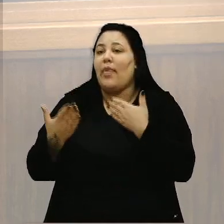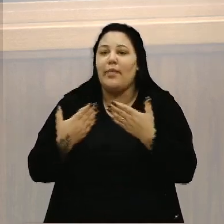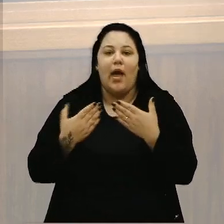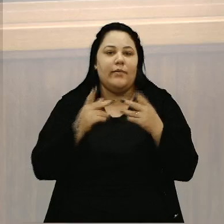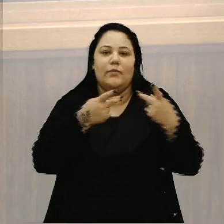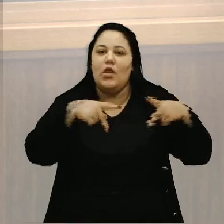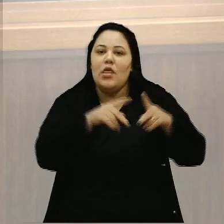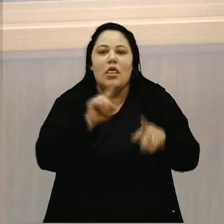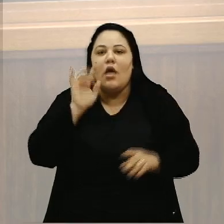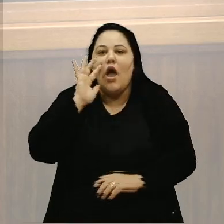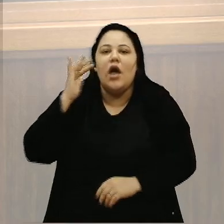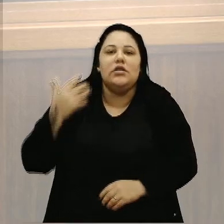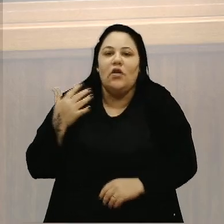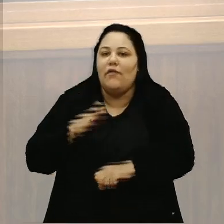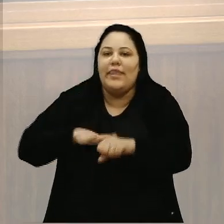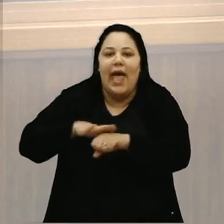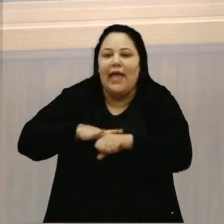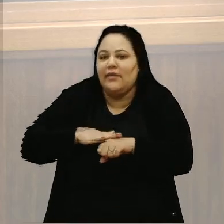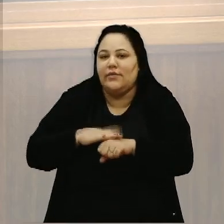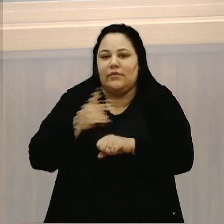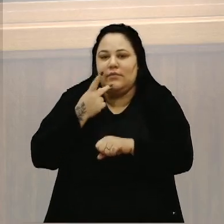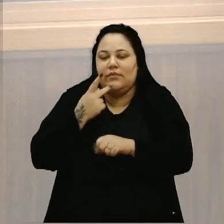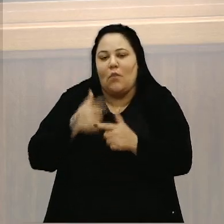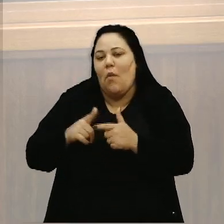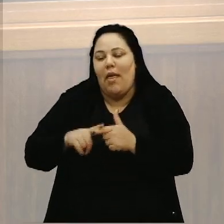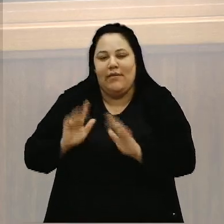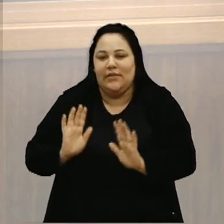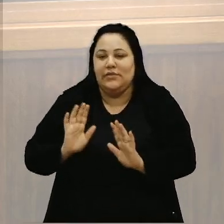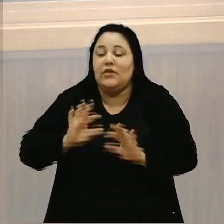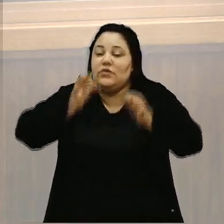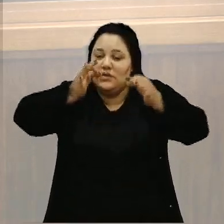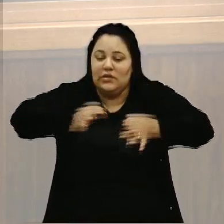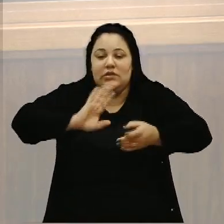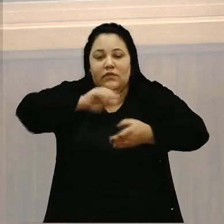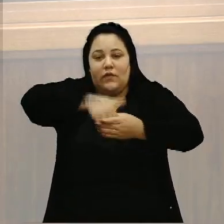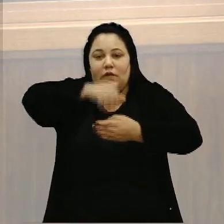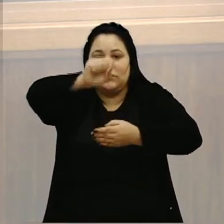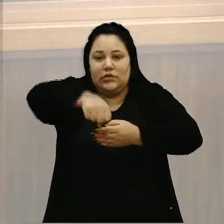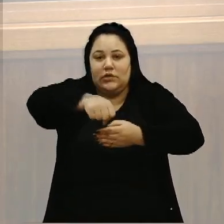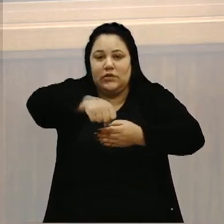não resolve nossos problemas. Então, com certeza, eu votarei sim